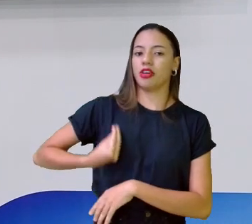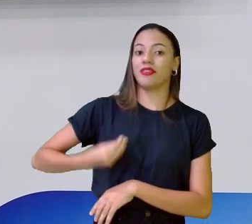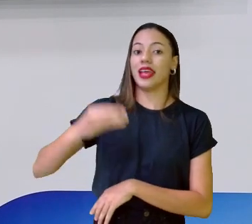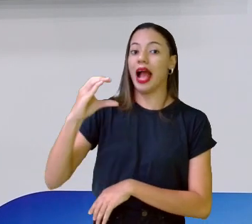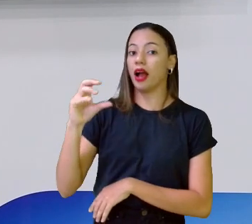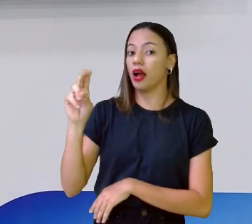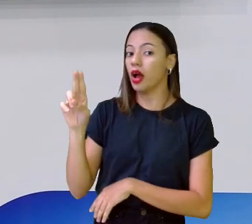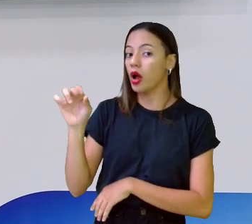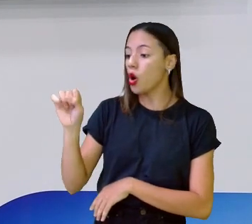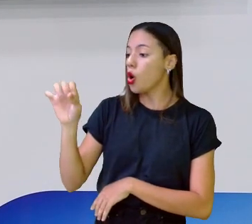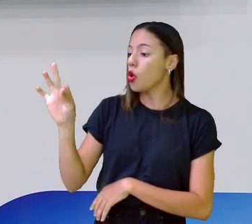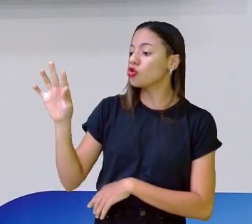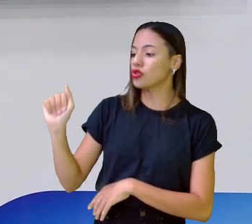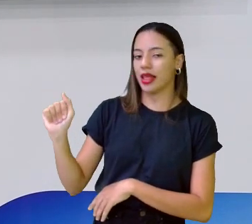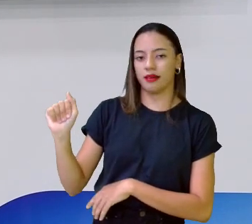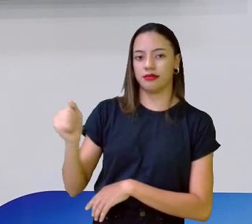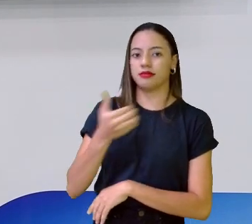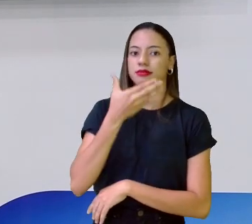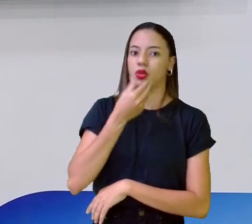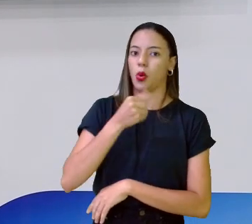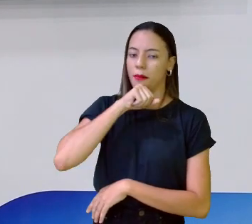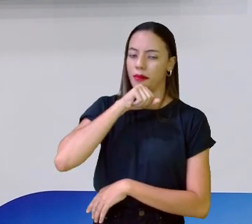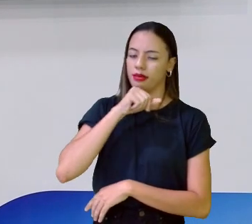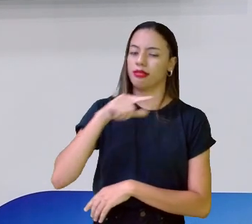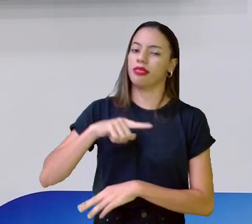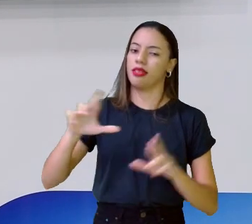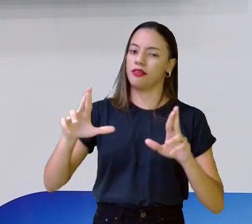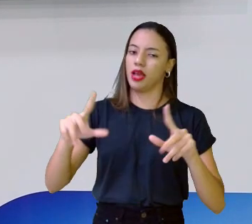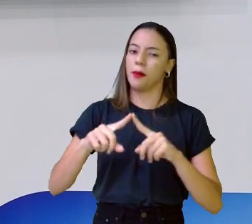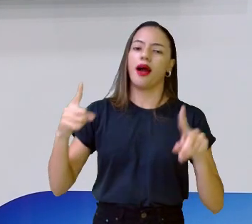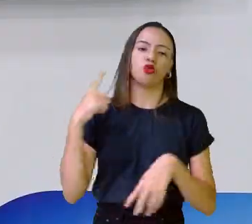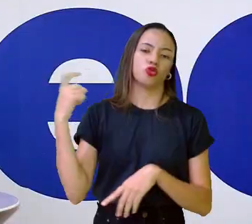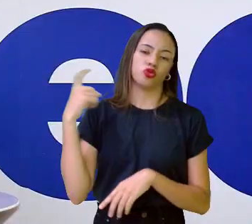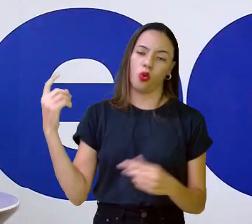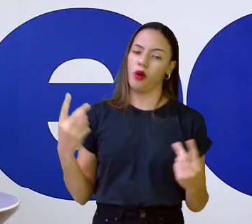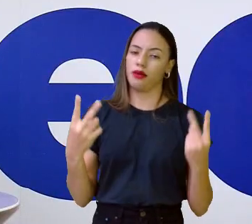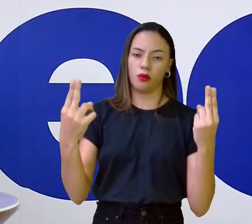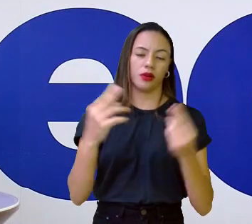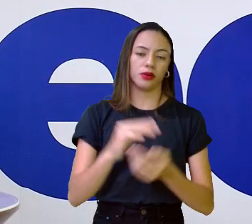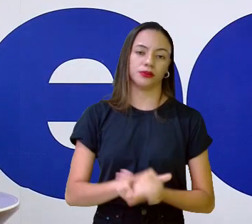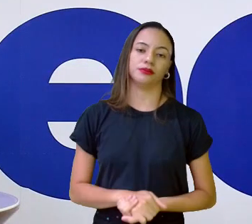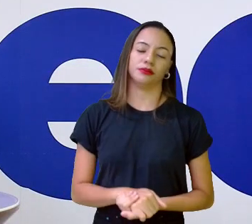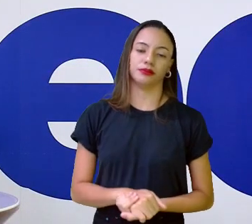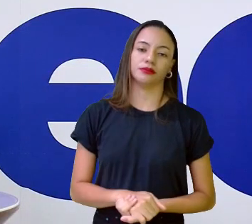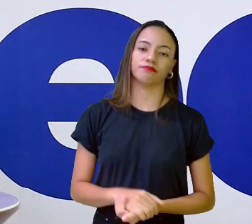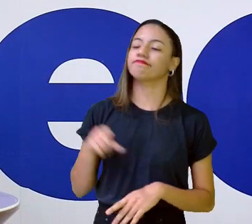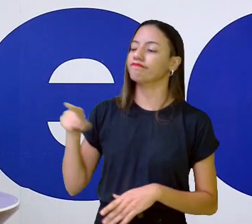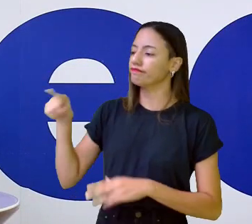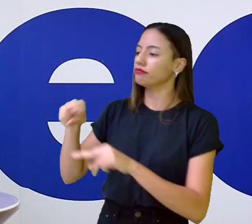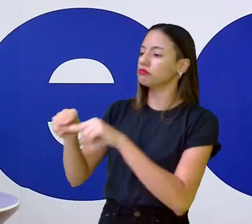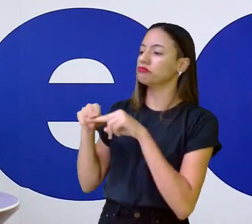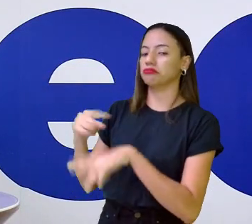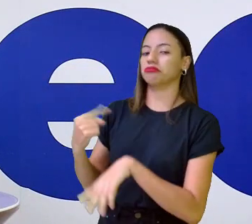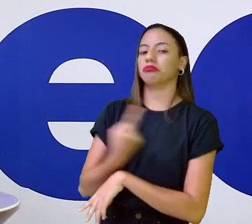Então, Exatamente. há uma diferença, mas o som é o mesmo, né? Por isso que a gente tem essa dificuldade, às